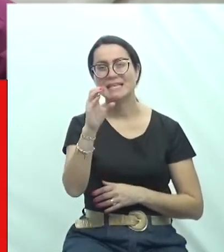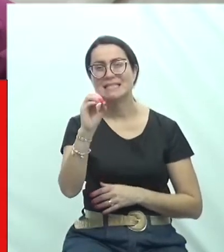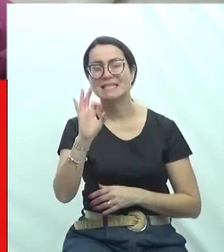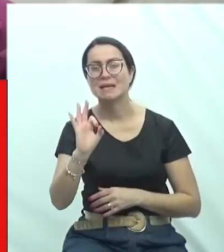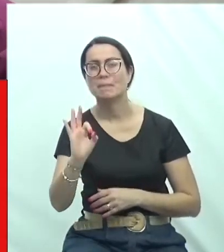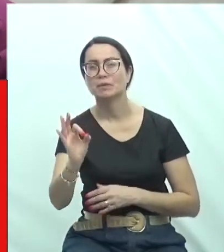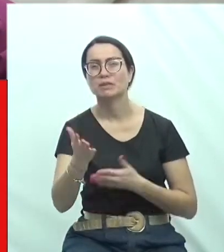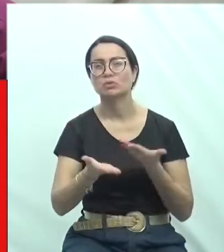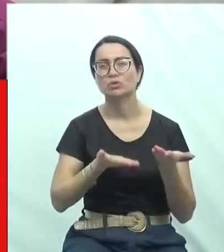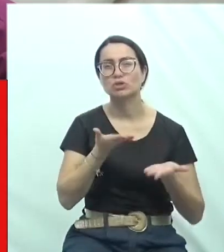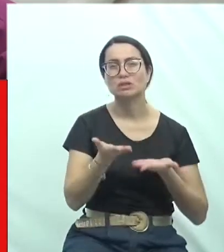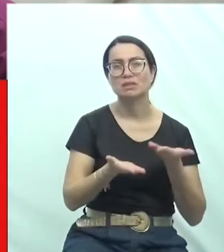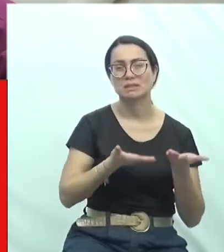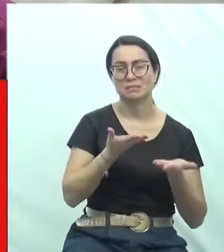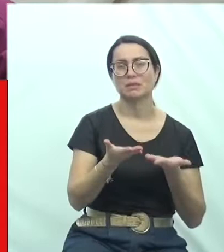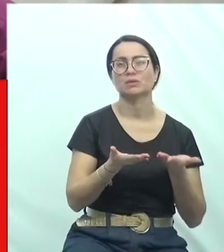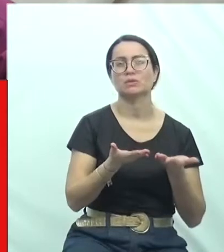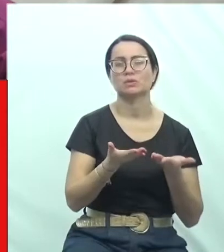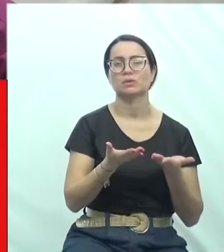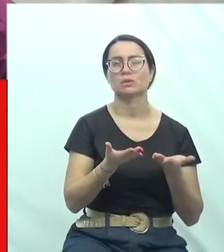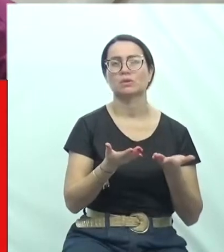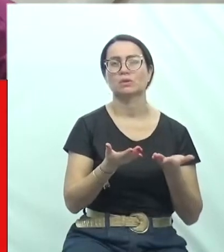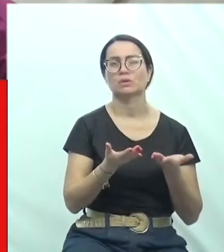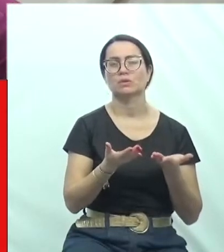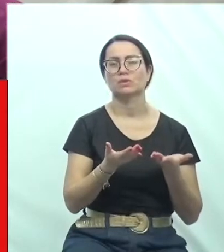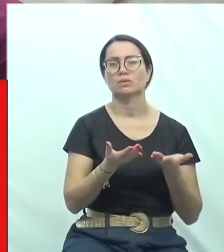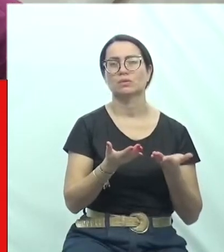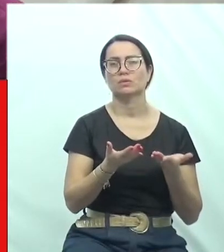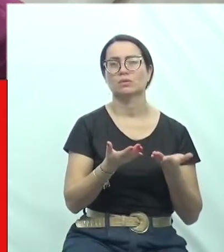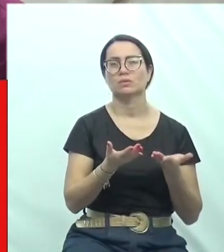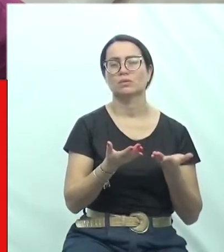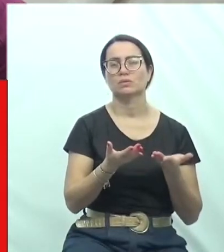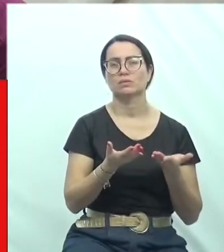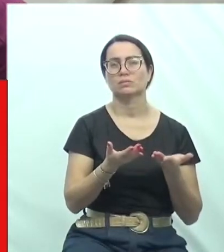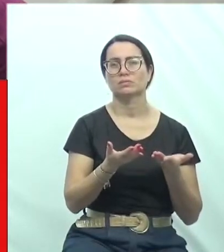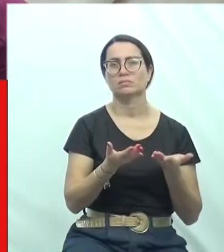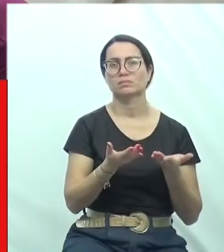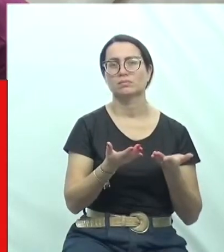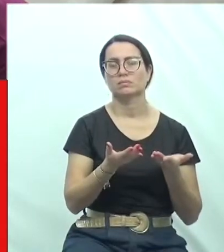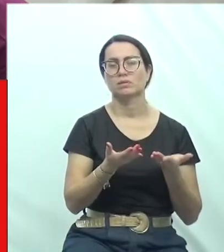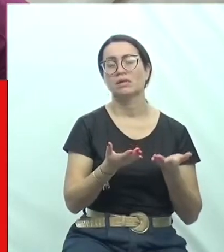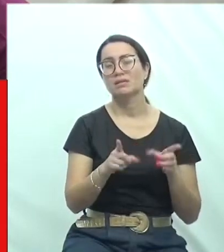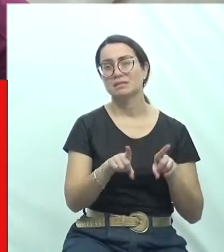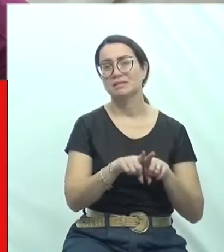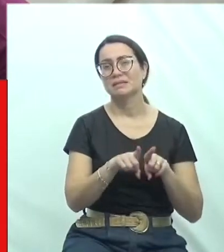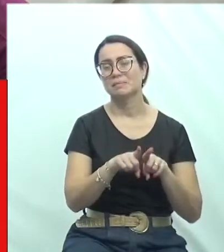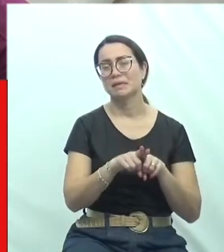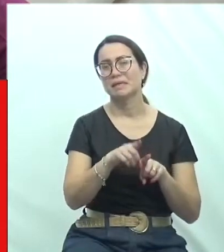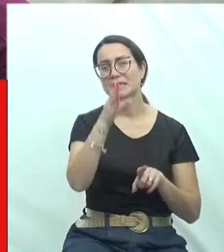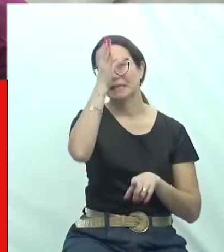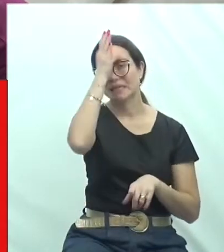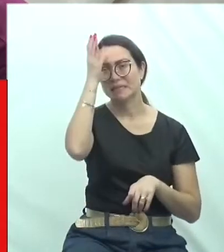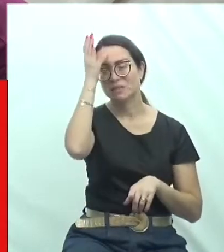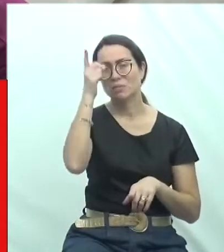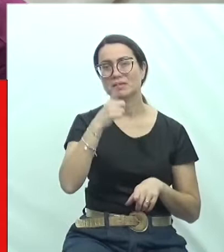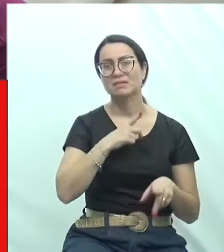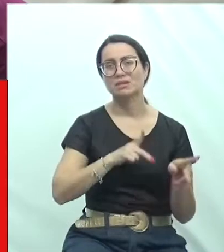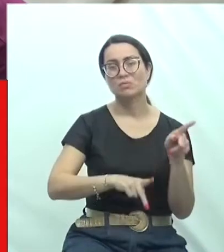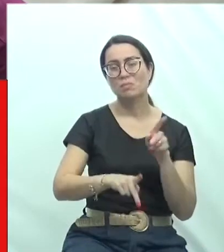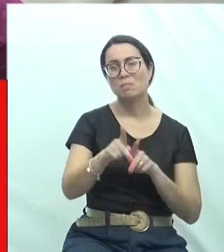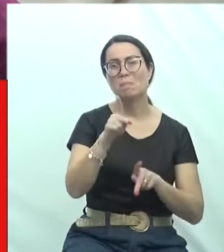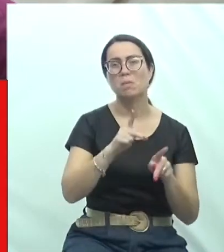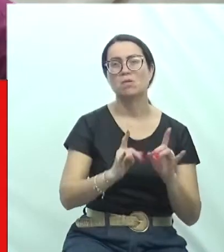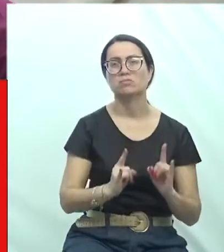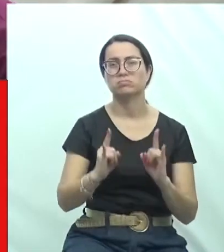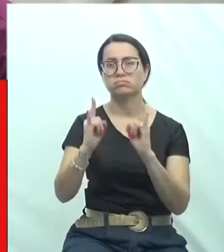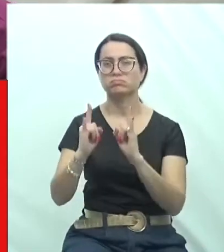atendimento e esgotamento sanitário urbano. E praticamente Criciúma tem população urbana. População rural é